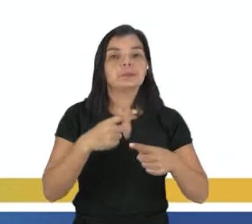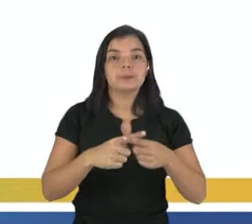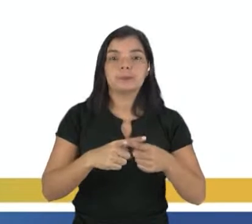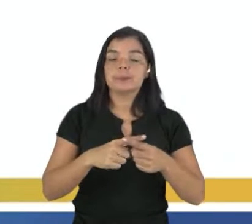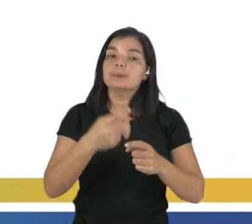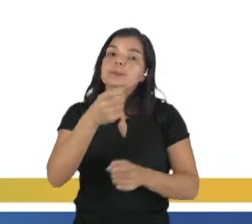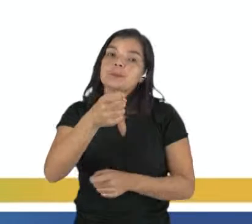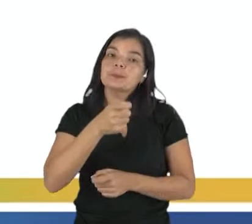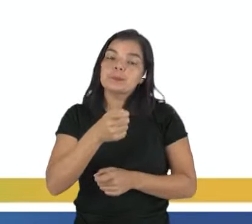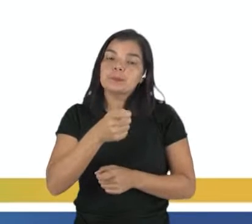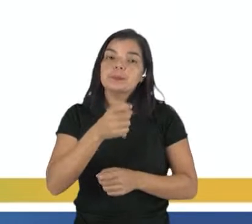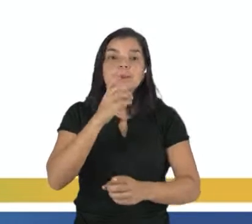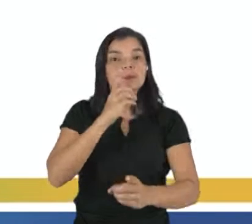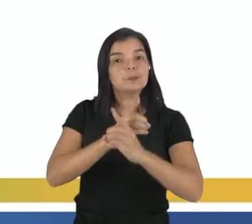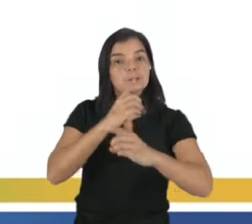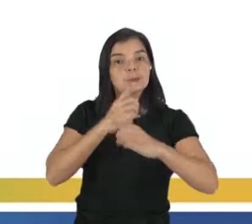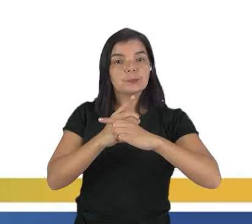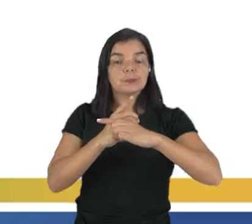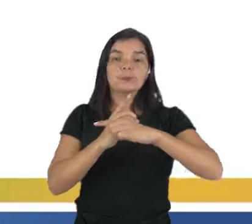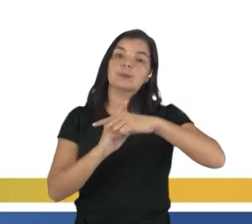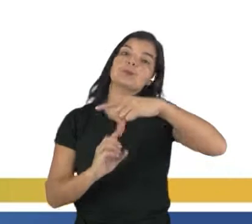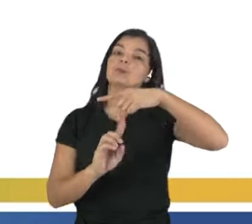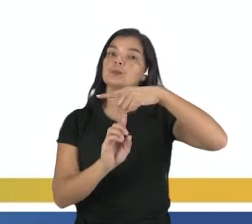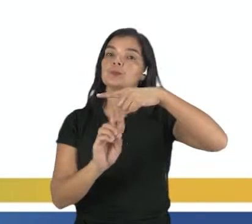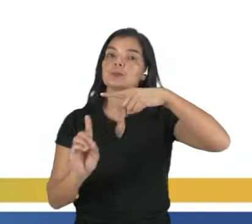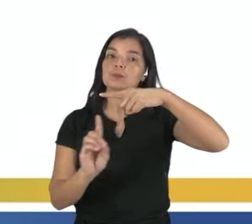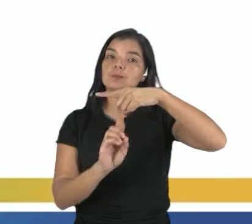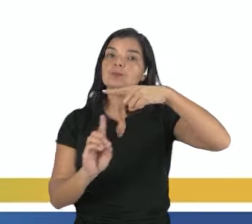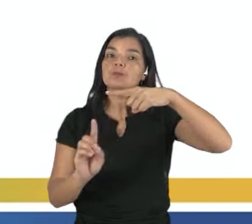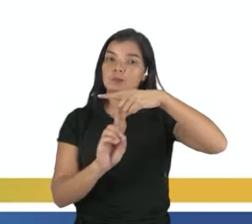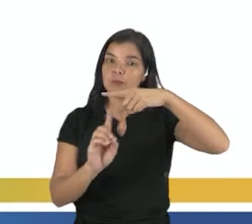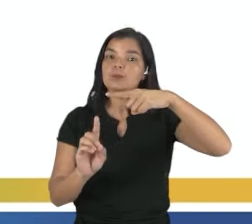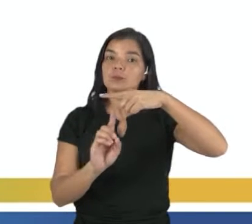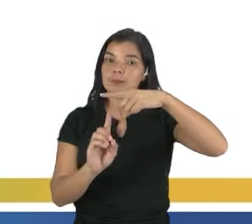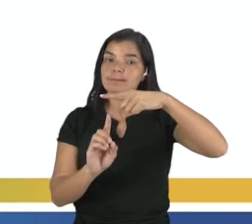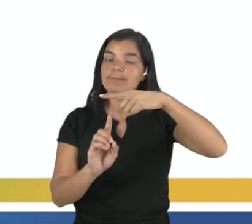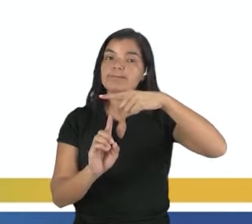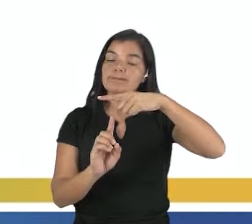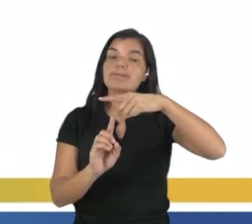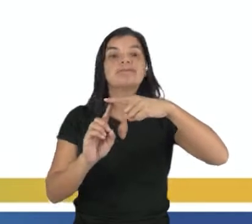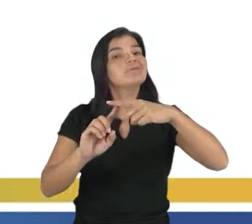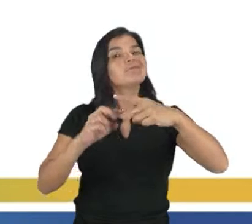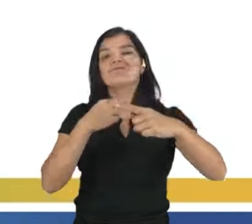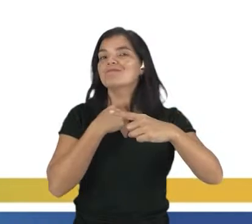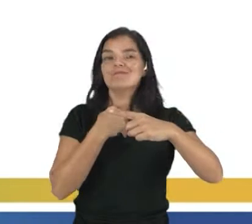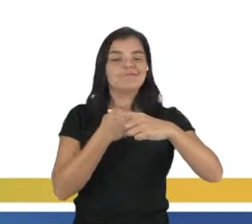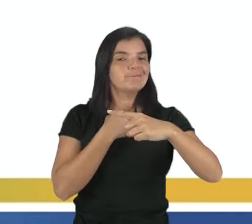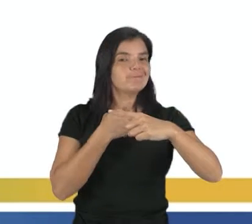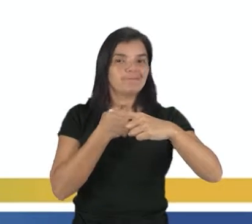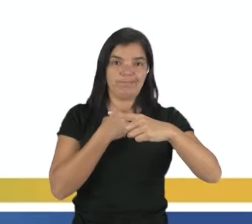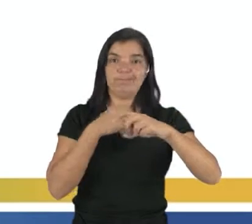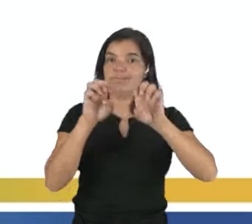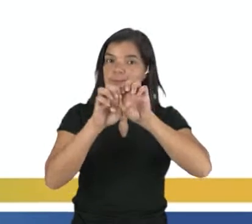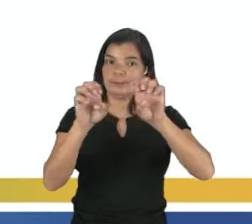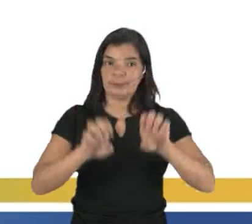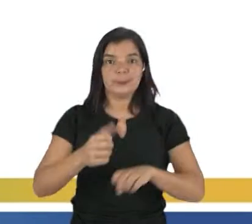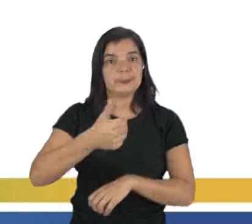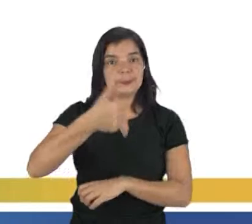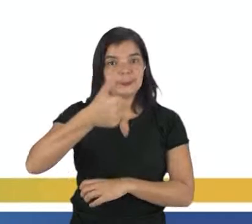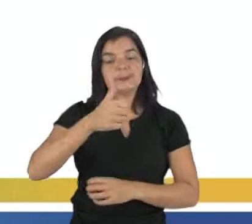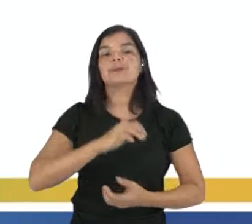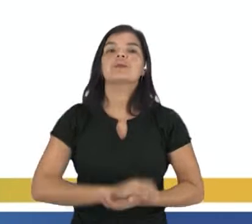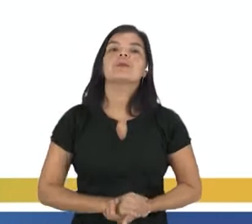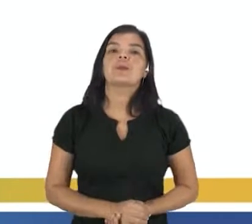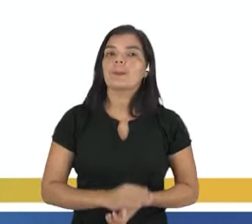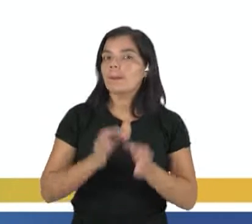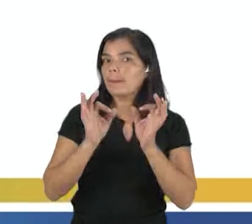Porque o x se encontra no denominador e quando chega está no denominador não pode ser uma equação do